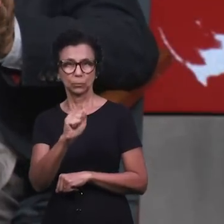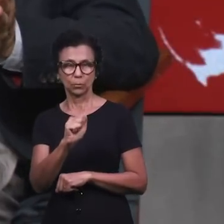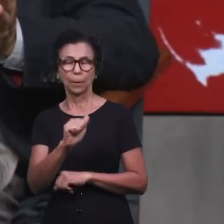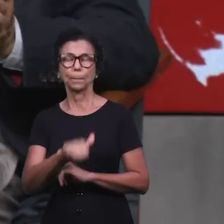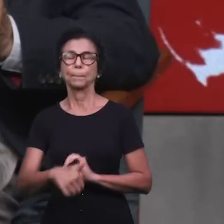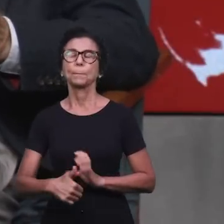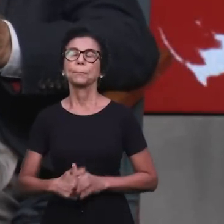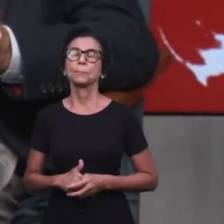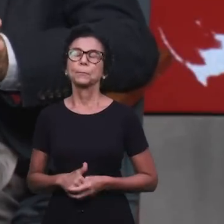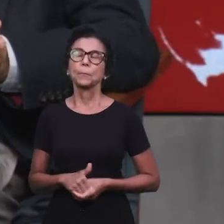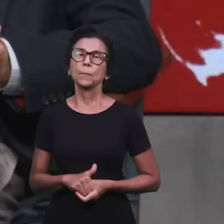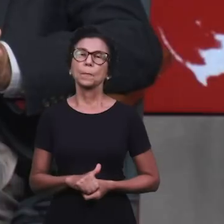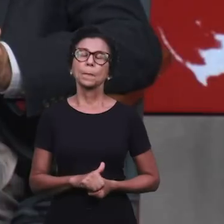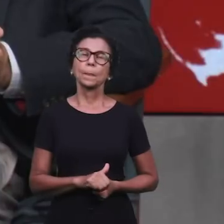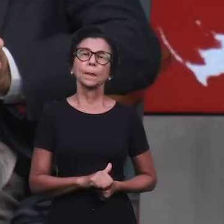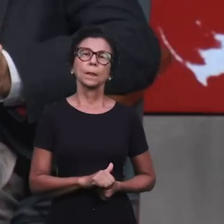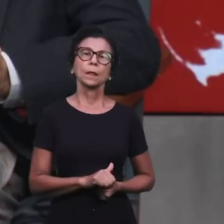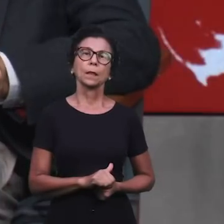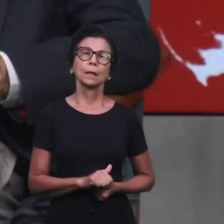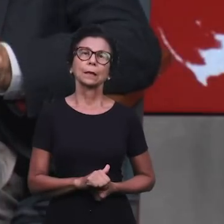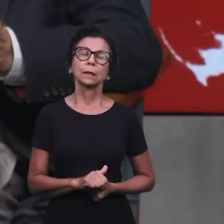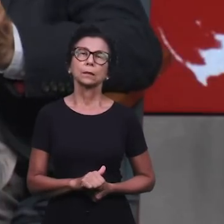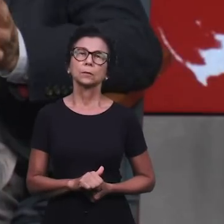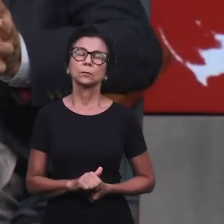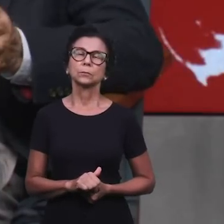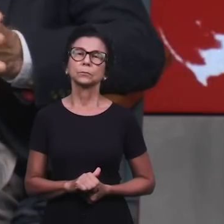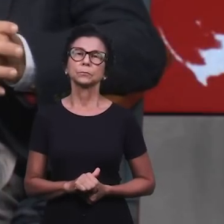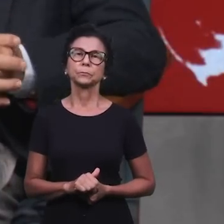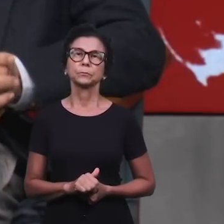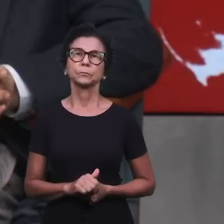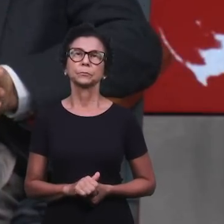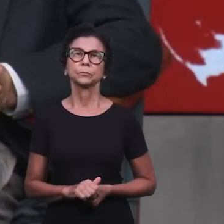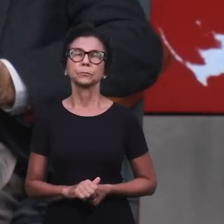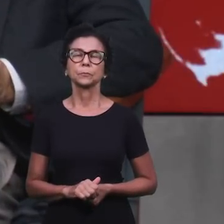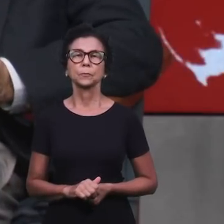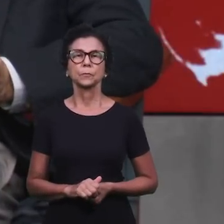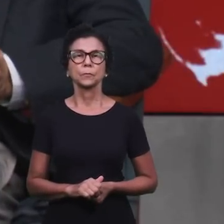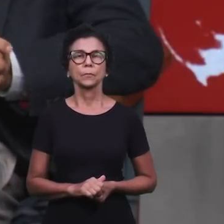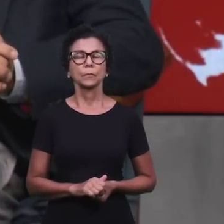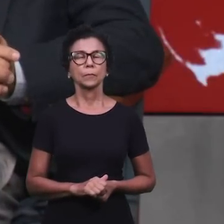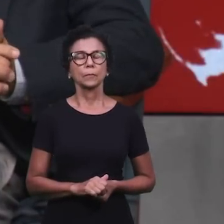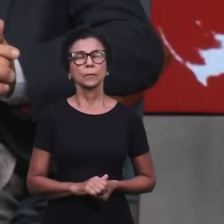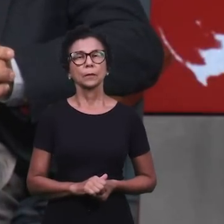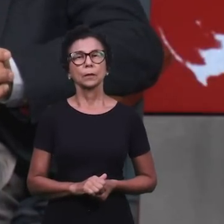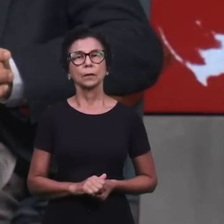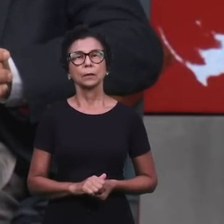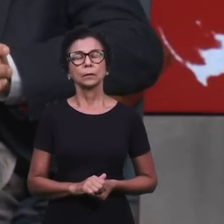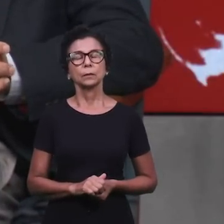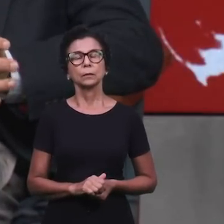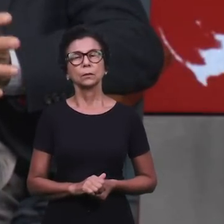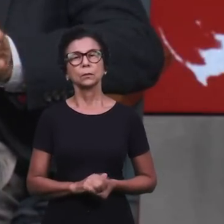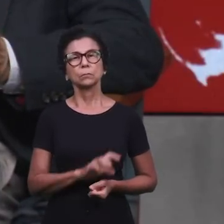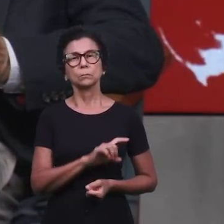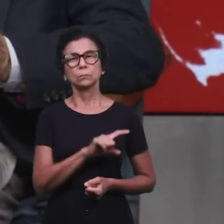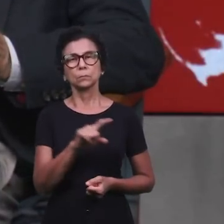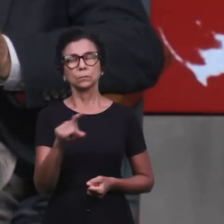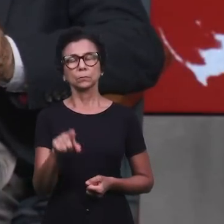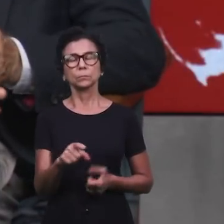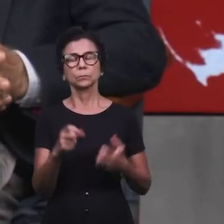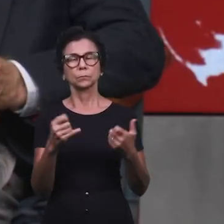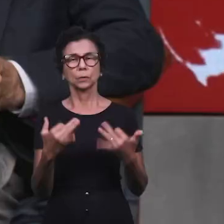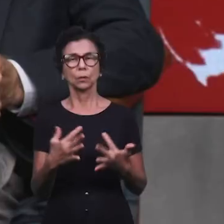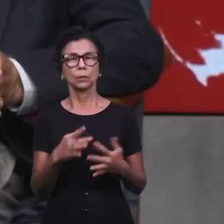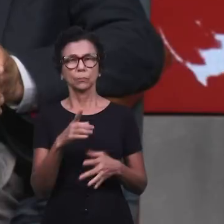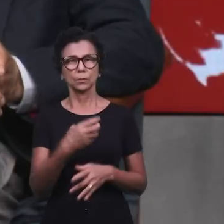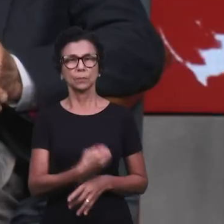é isso que nós queremos mostrar para os irmãos que estarão participando no próximo domingo da ceia, é que nós temos que